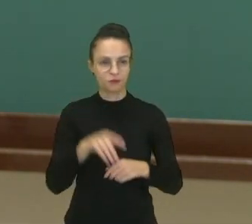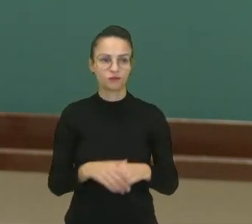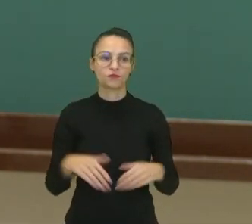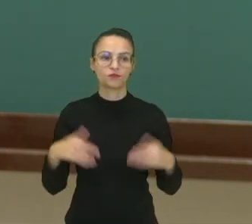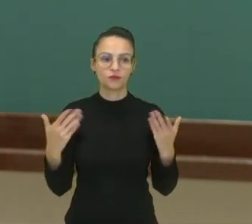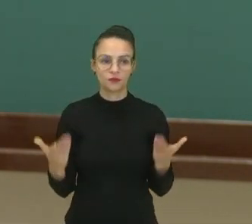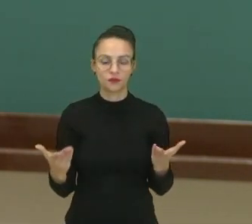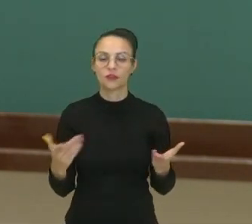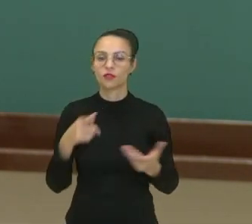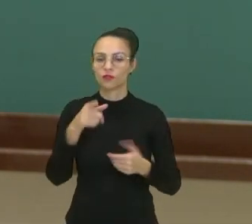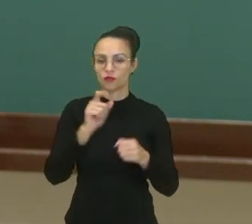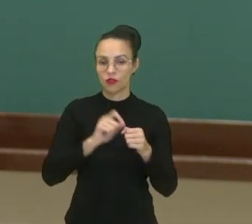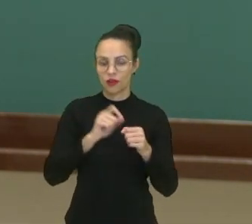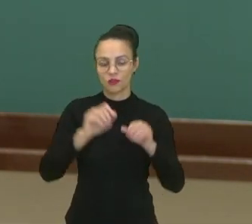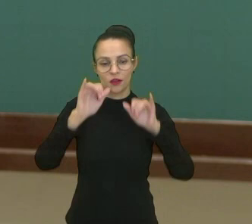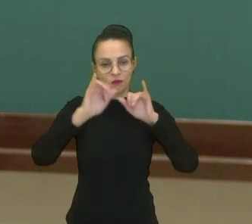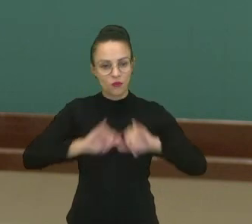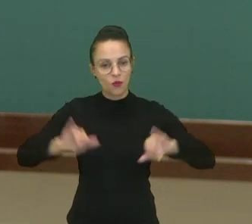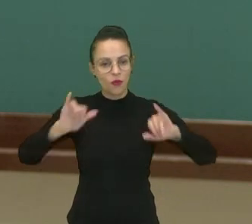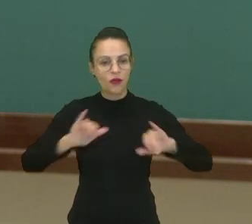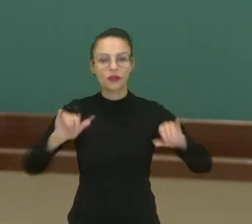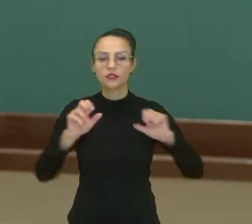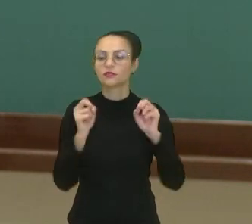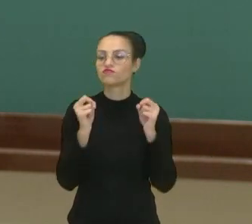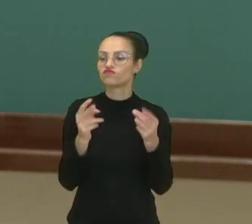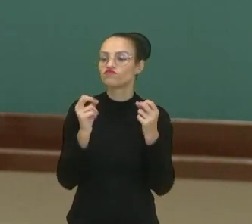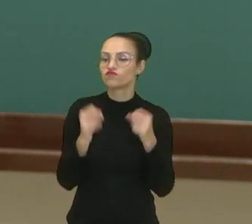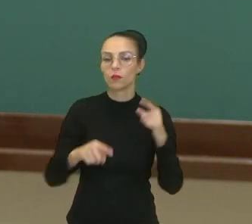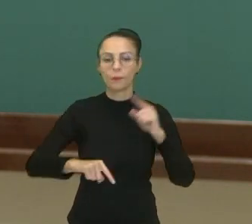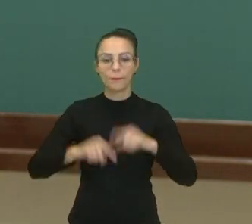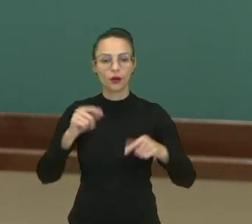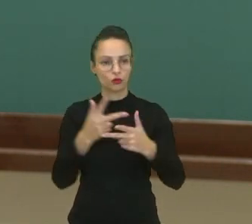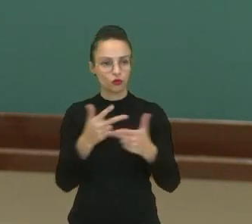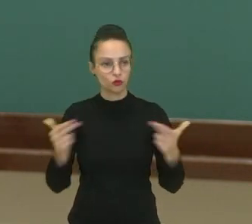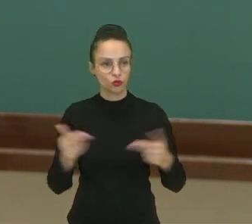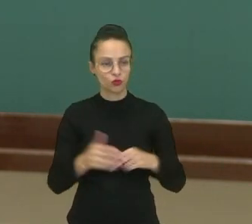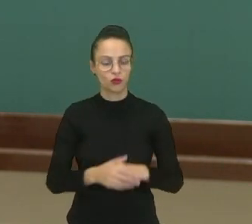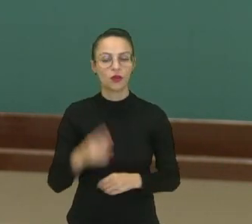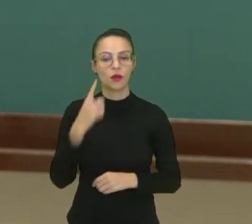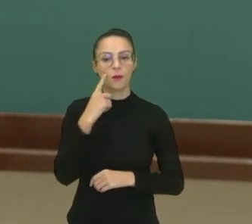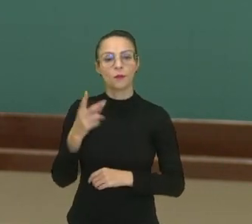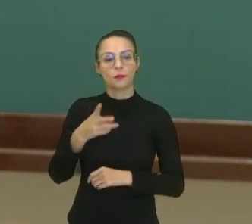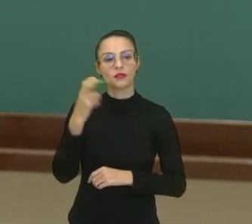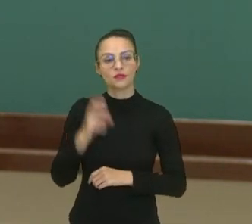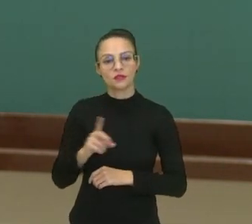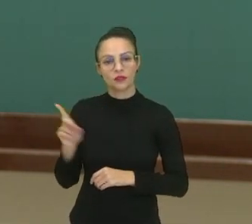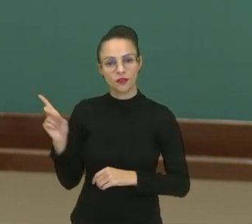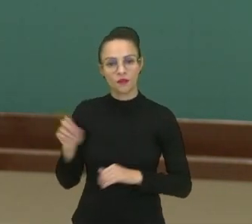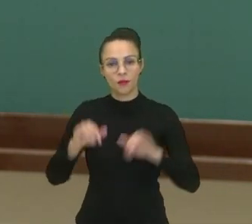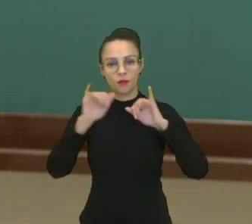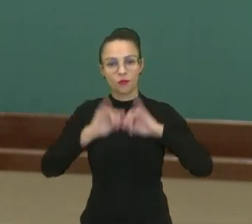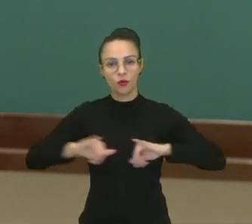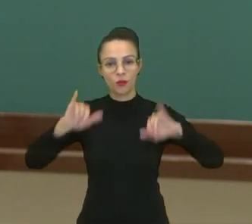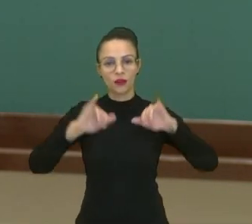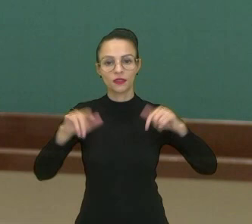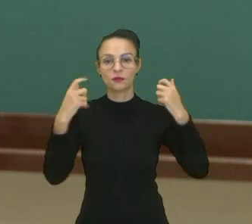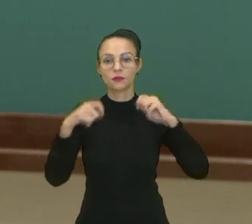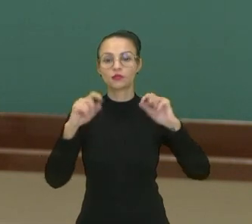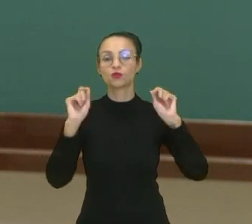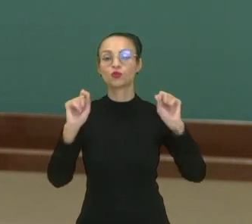Então, faça propaganda para oferecer um novo produto. Observe que a propaganda tem que ter o